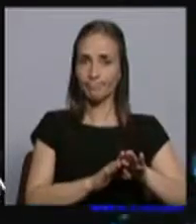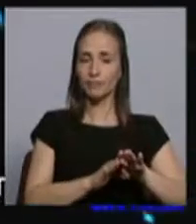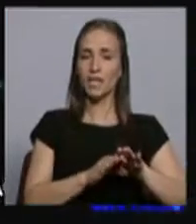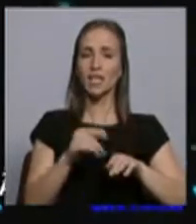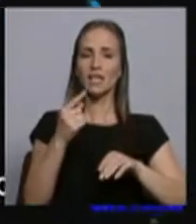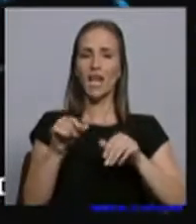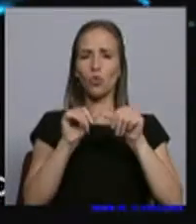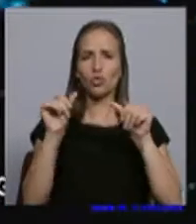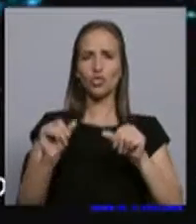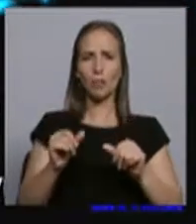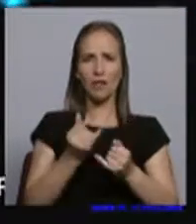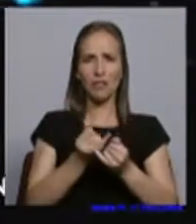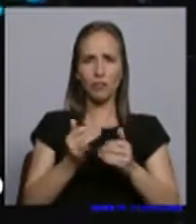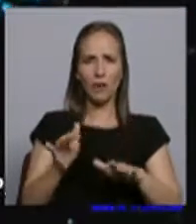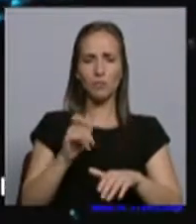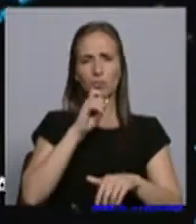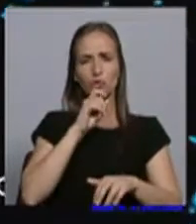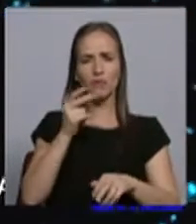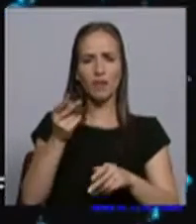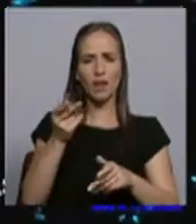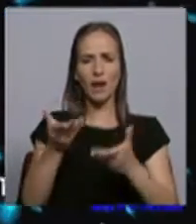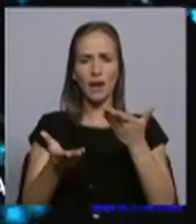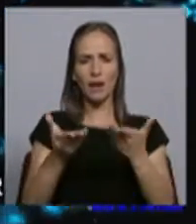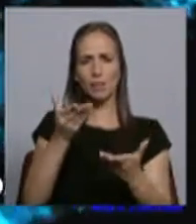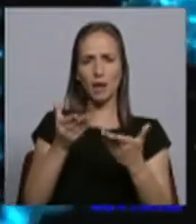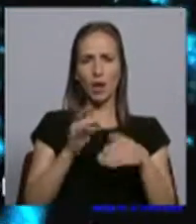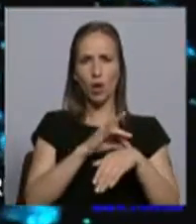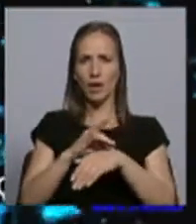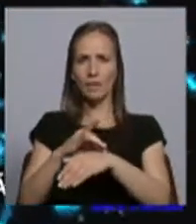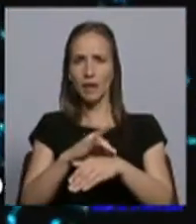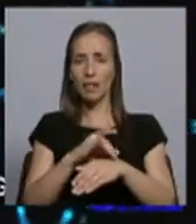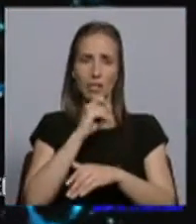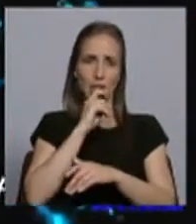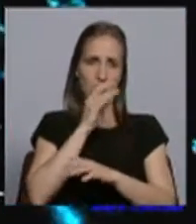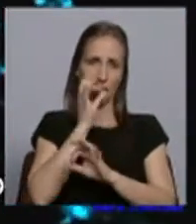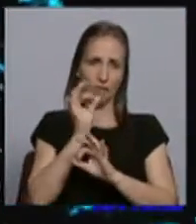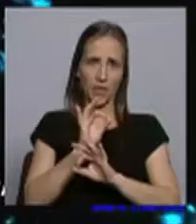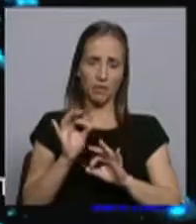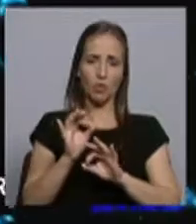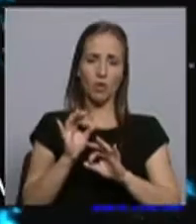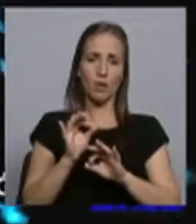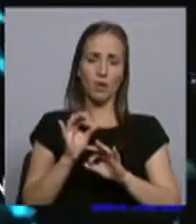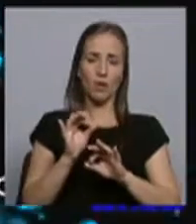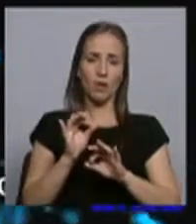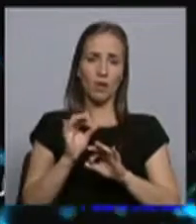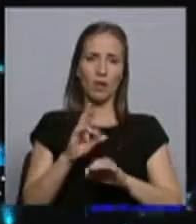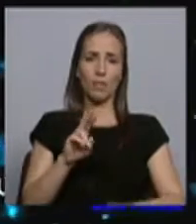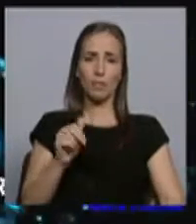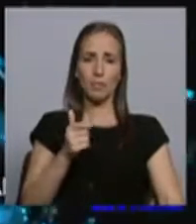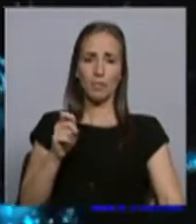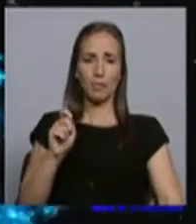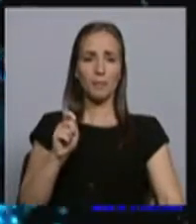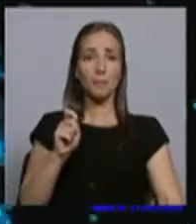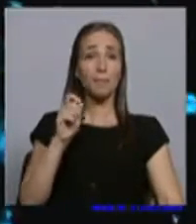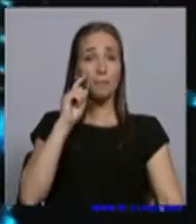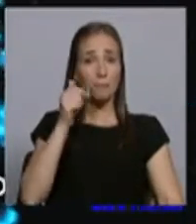informático que permite calibrá-lo e permite orientá-lo. Esse está a funcionar perfeitamente. Portanto, a integridade física do Hubble está assegurada. A sua